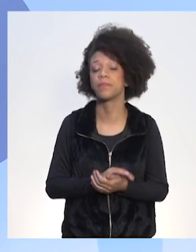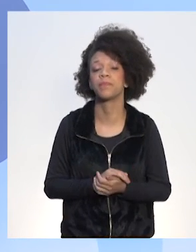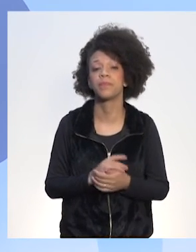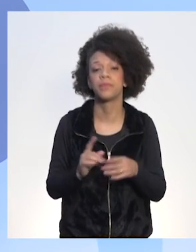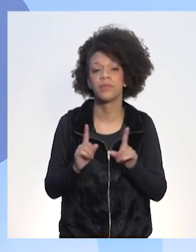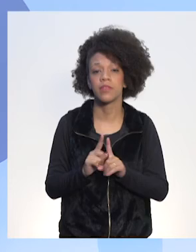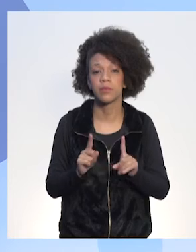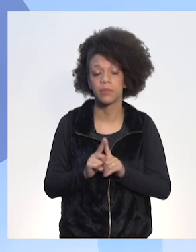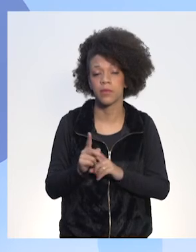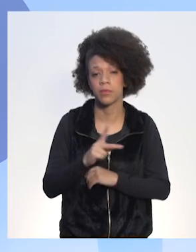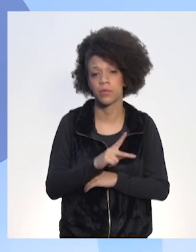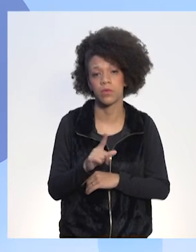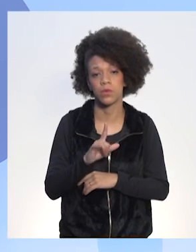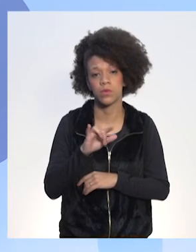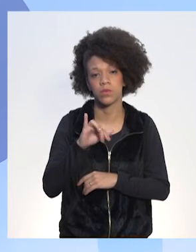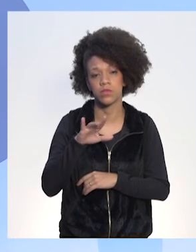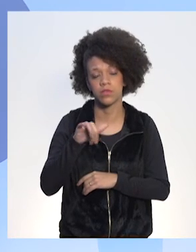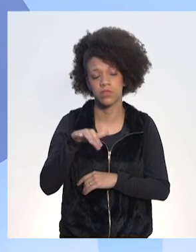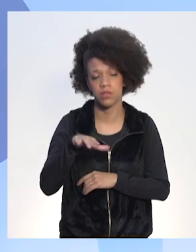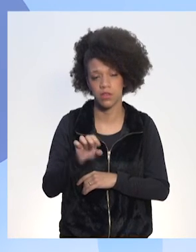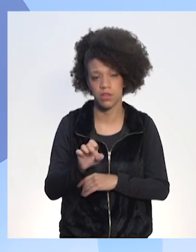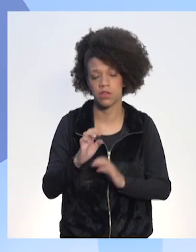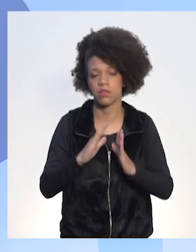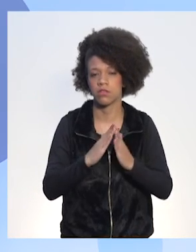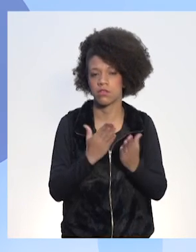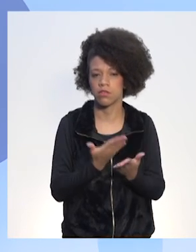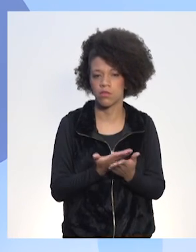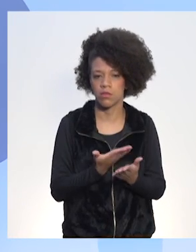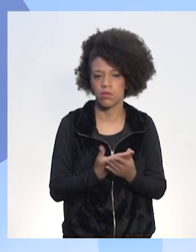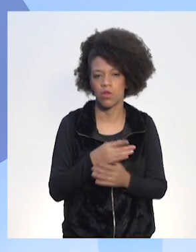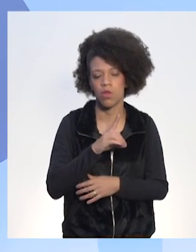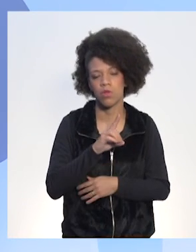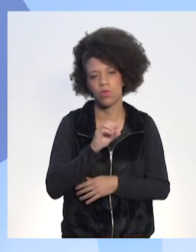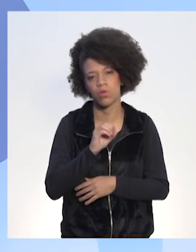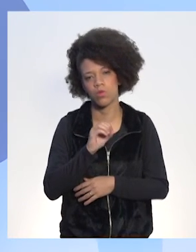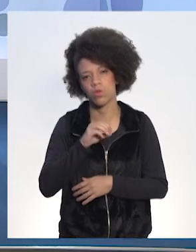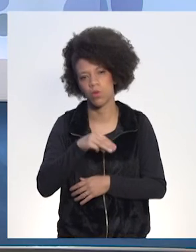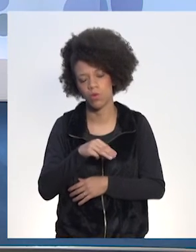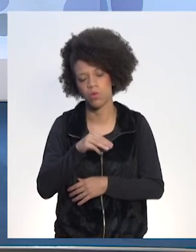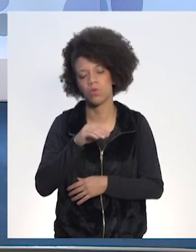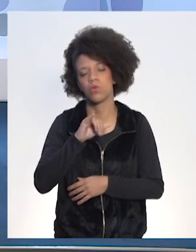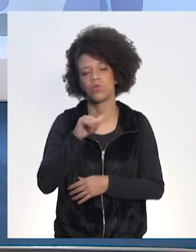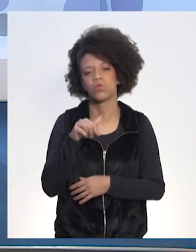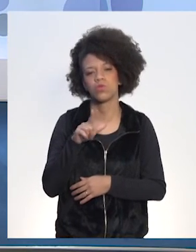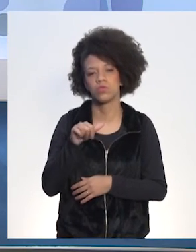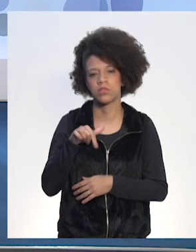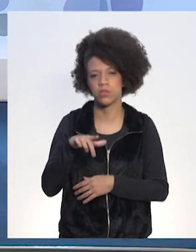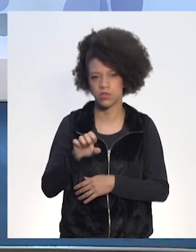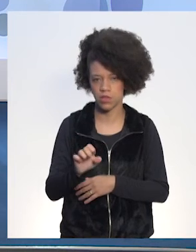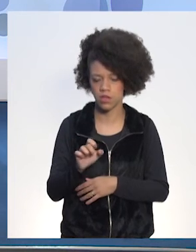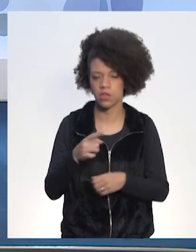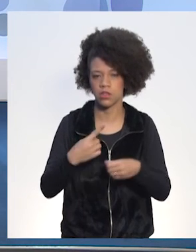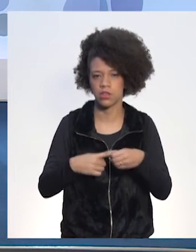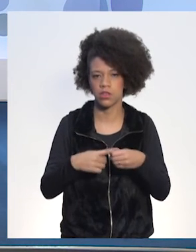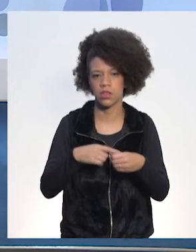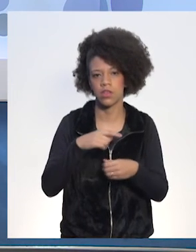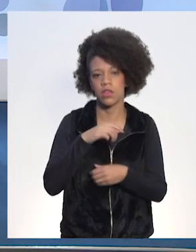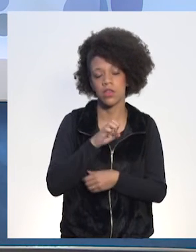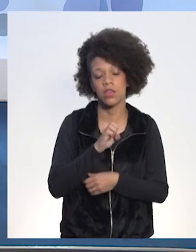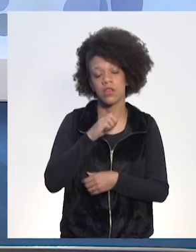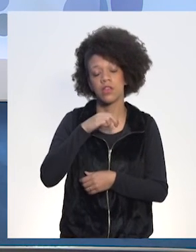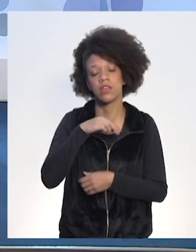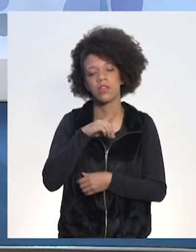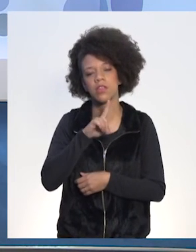Professora Luciene, da Escola Dom José, em Indaiatuba, participando, tá? Junto com os